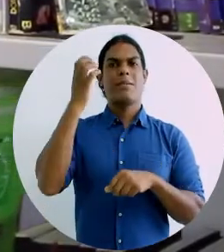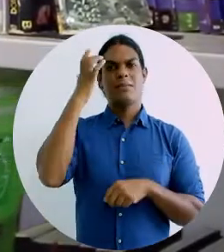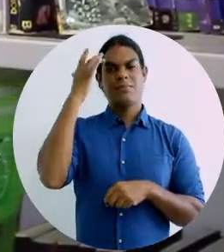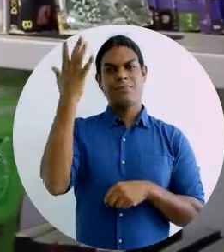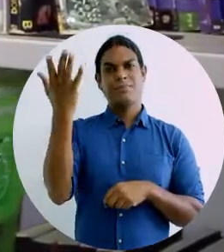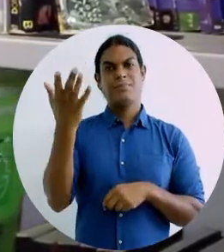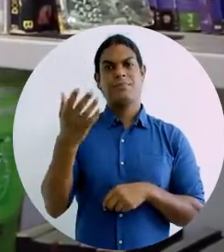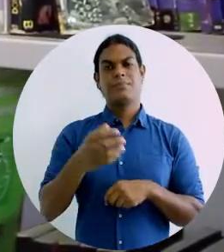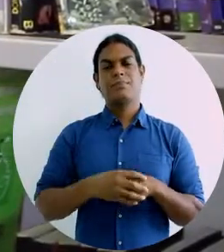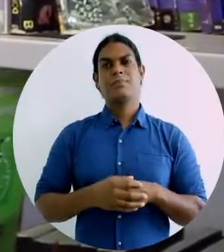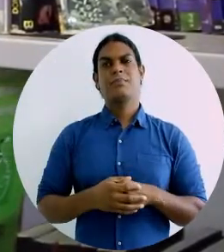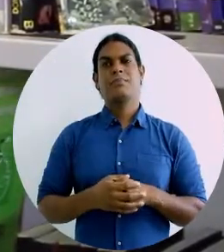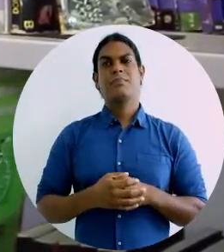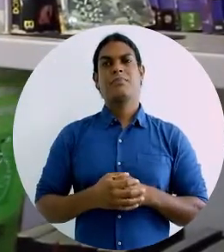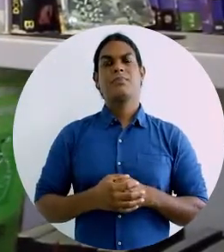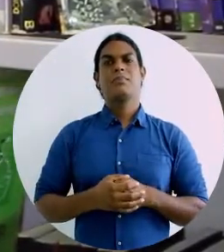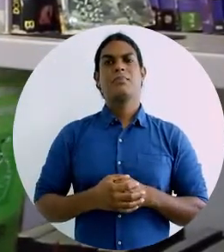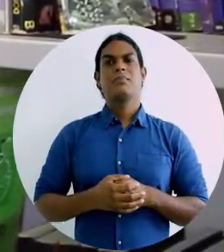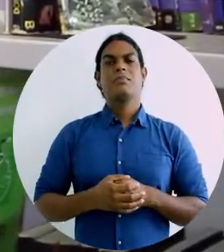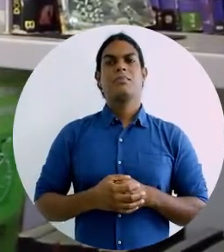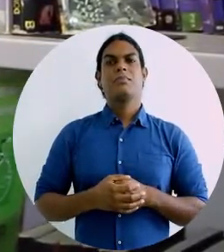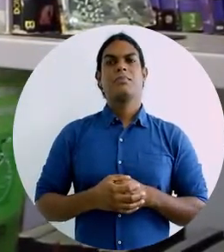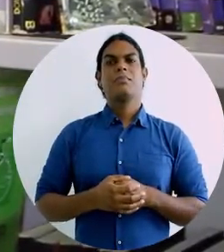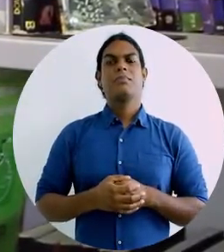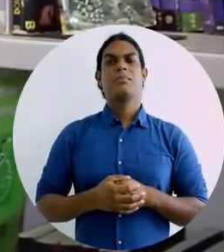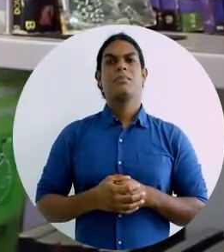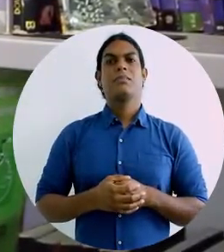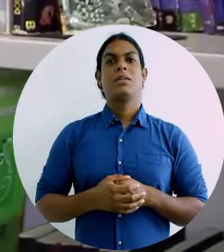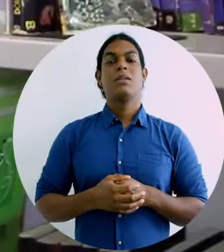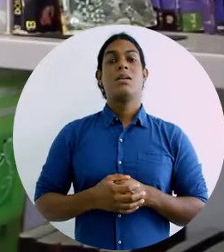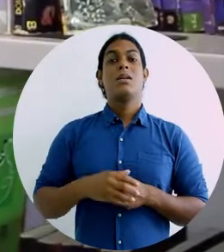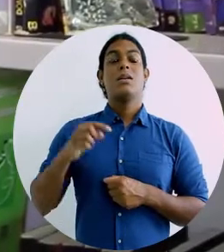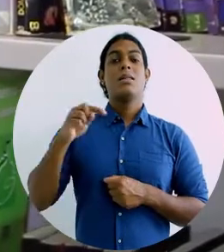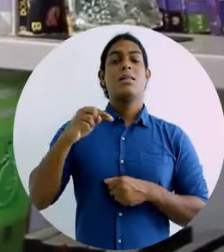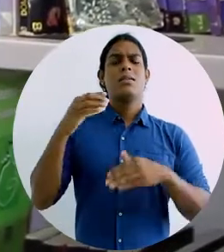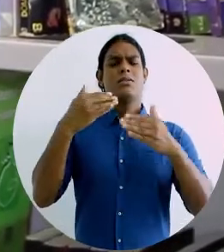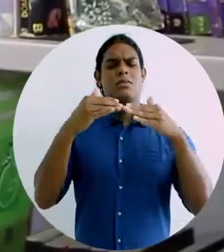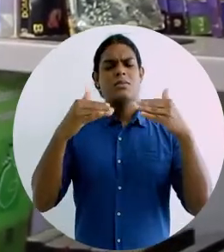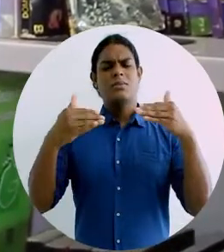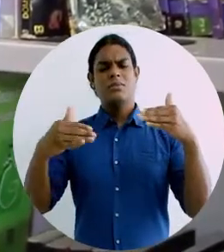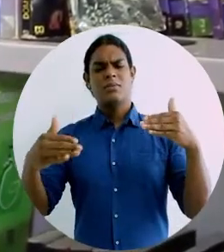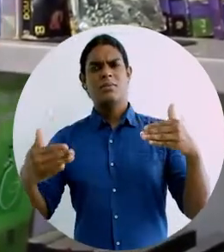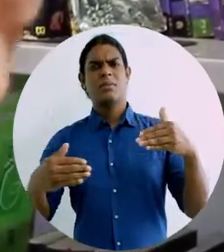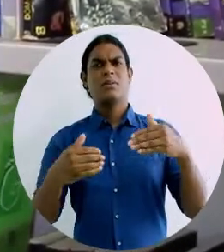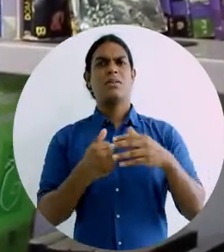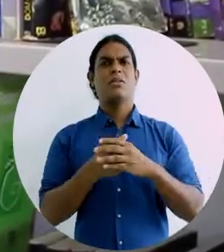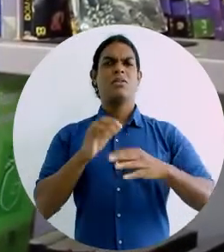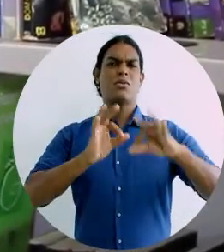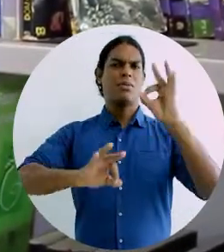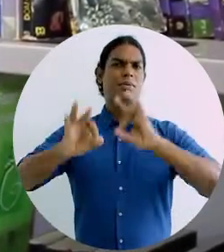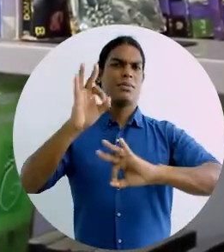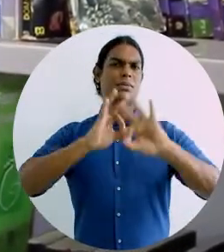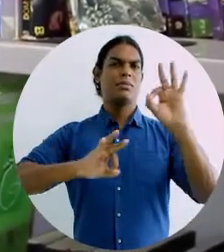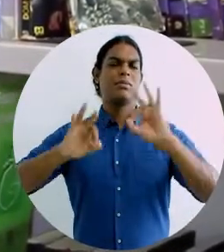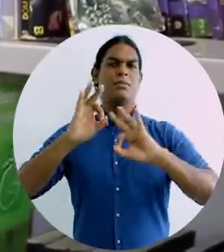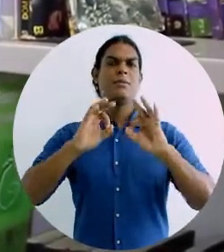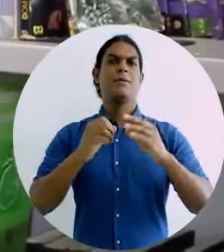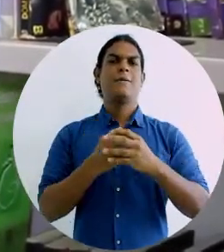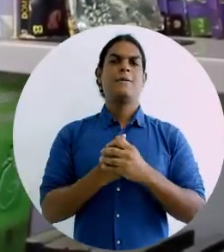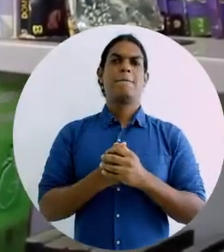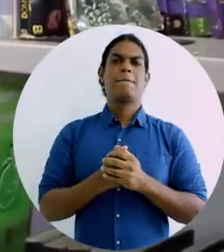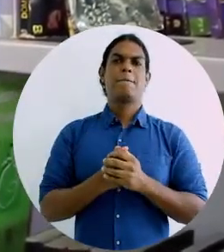suficiente. Aqui funcionou. A partir do momento que esse acervo foi classificado, catalogado, também passamos a fazer empréstimos.